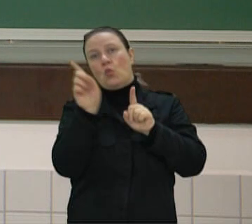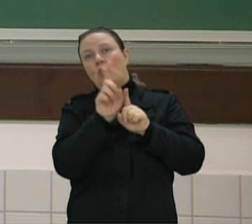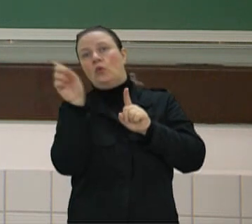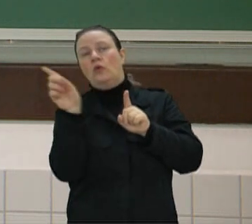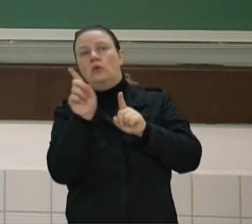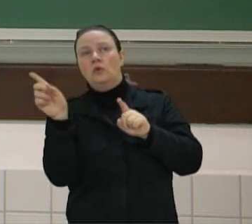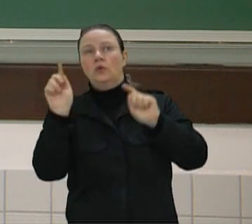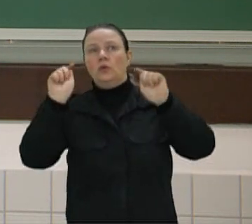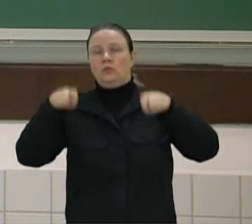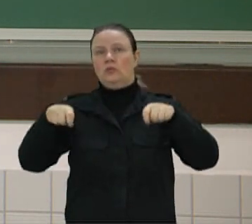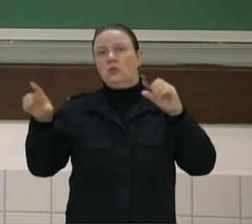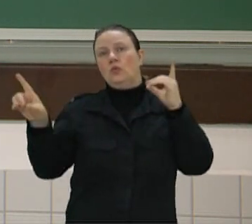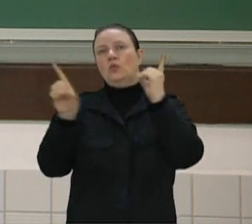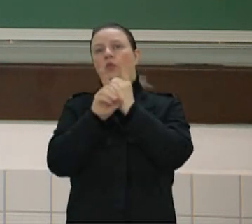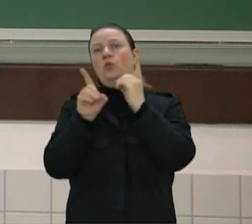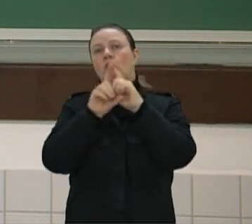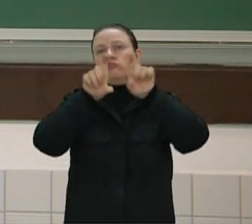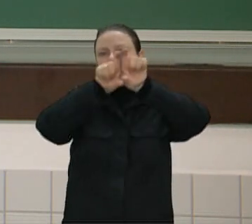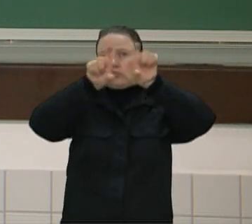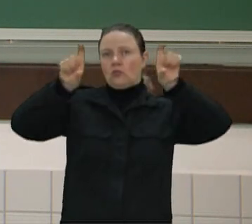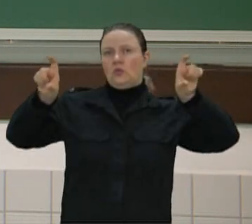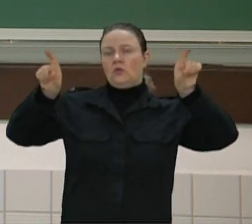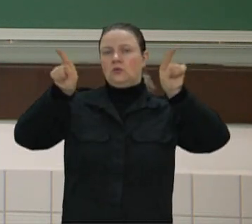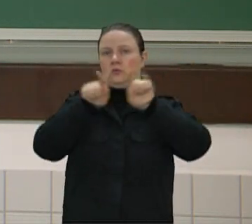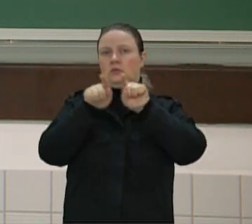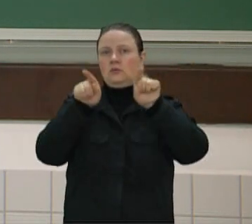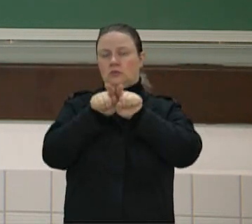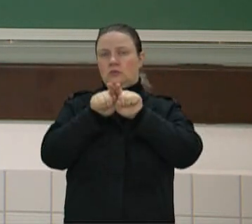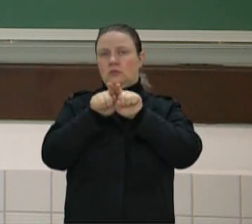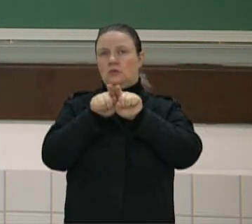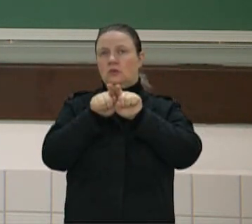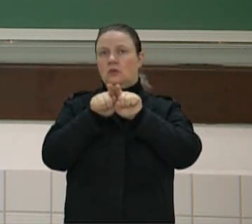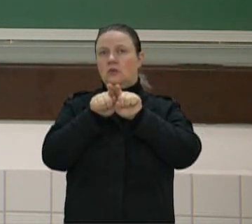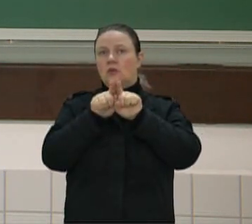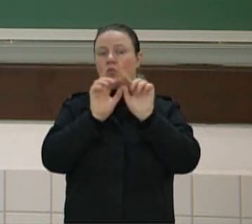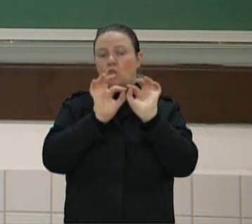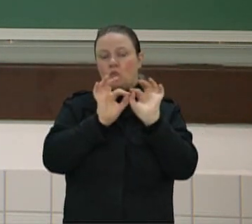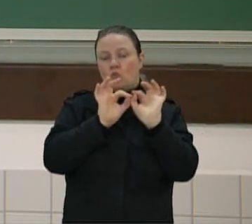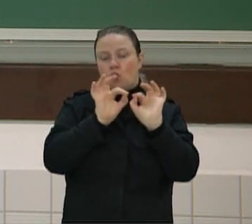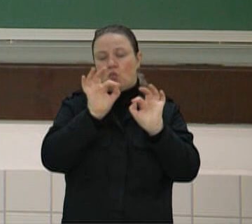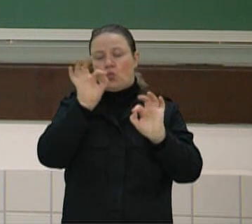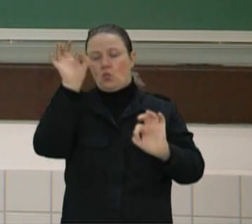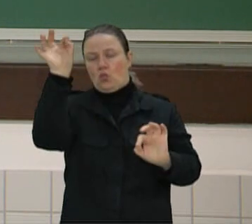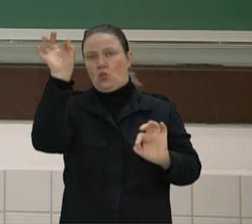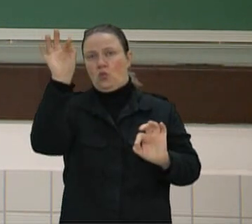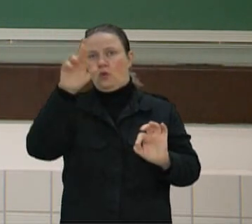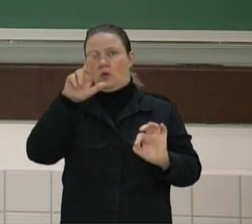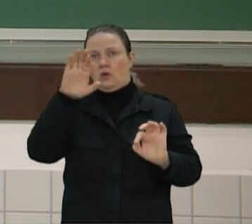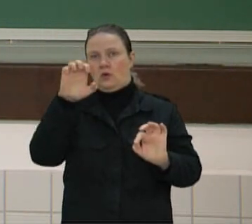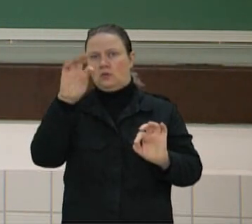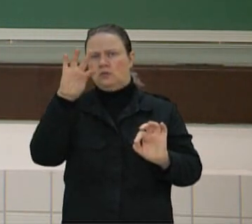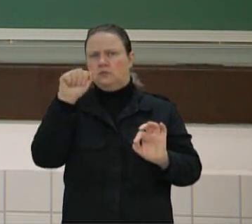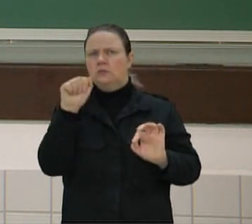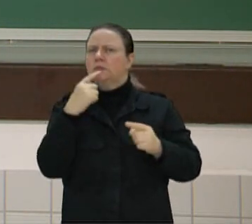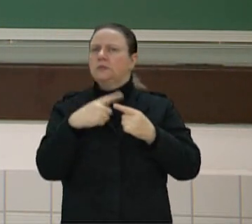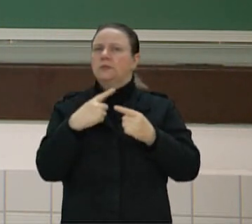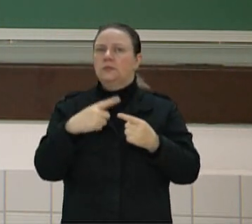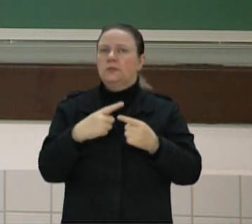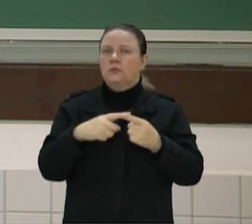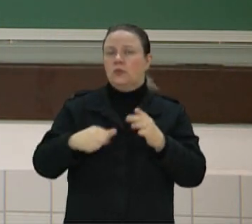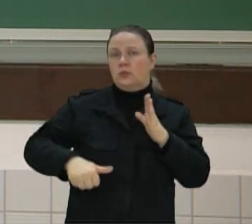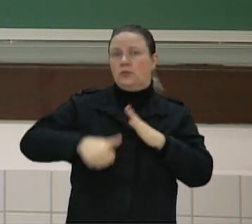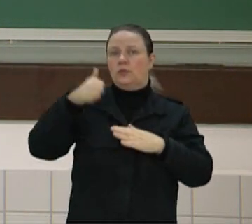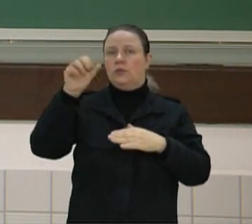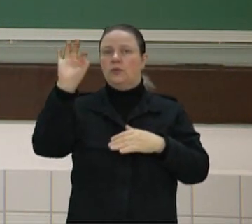eu vou obter essa equação, que é a equação de uma reta. Por que a equação da reta? Porque é a equação do